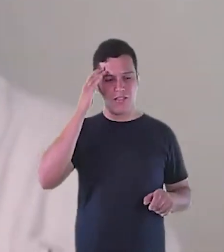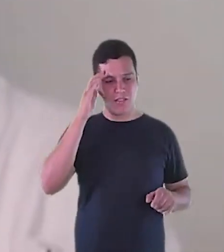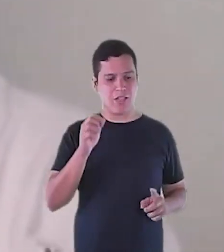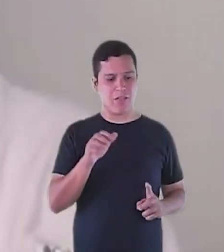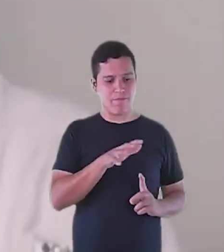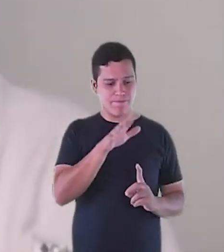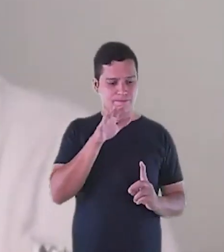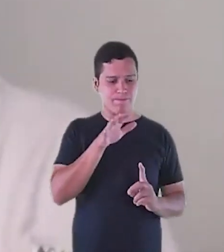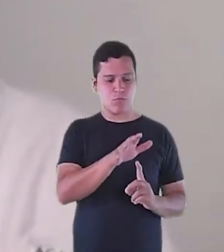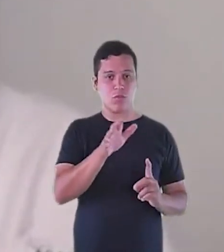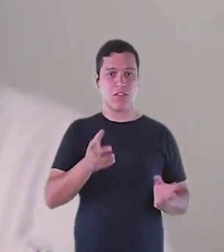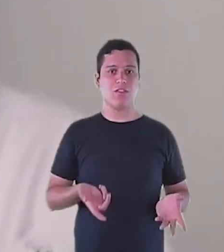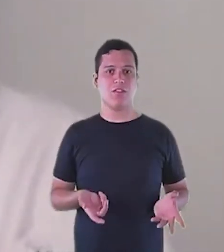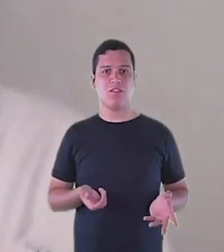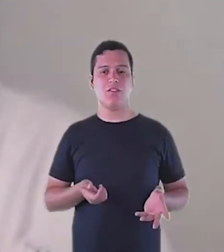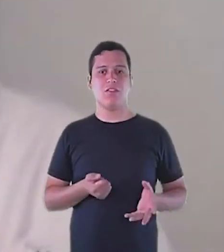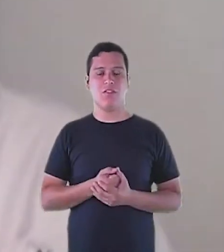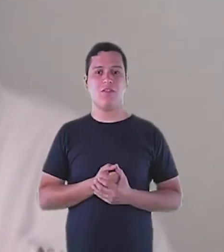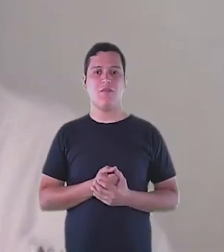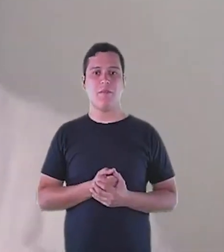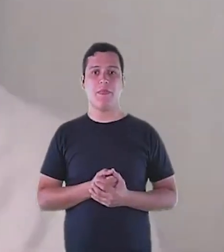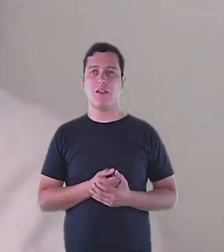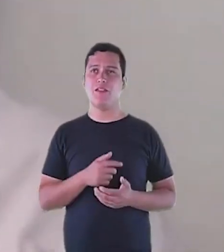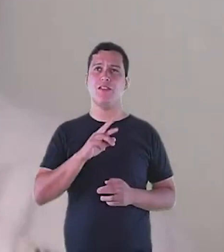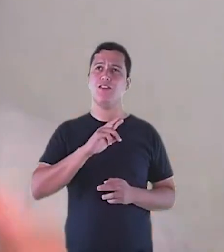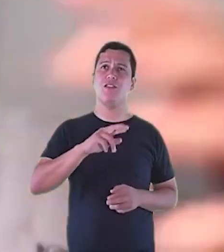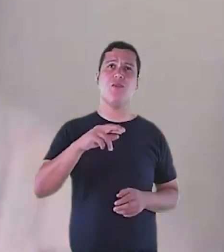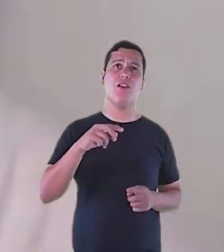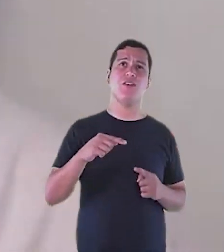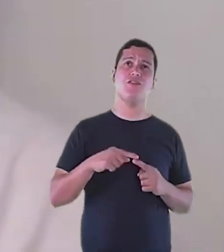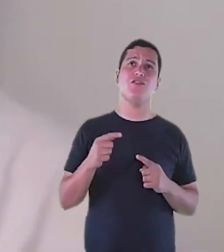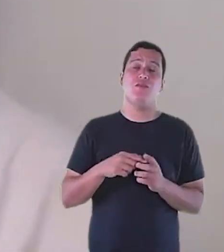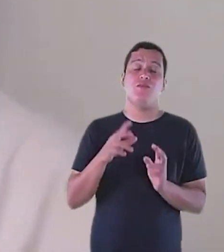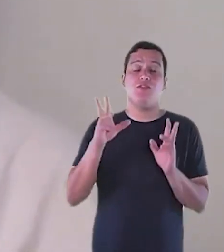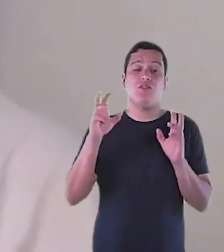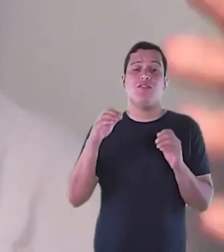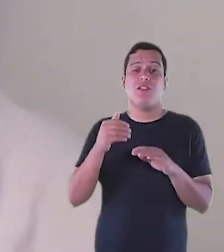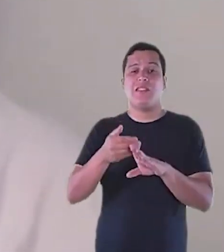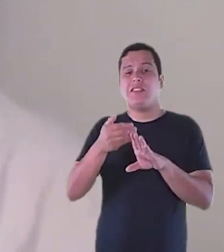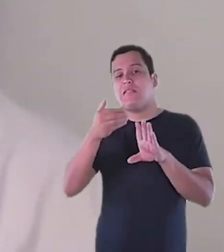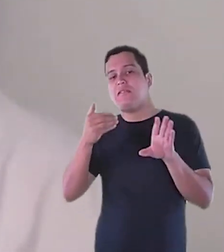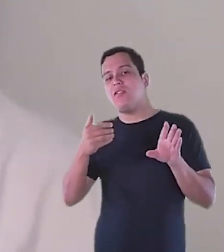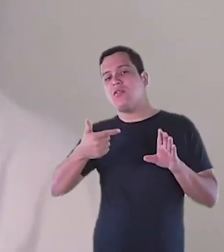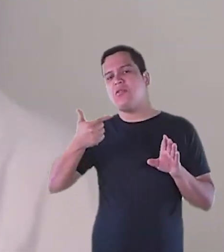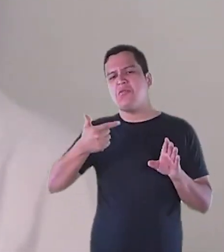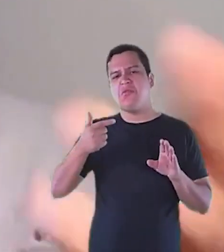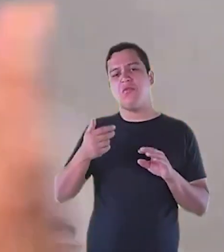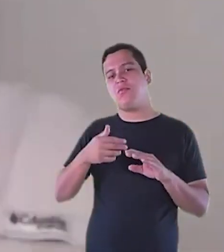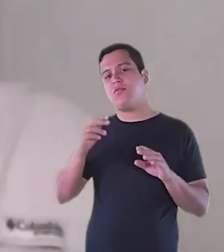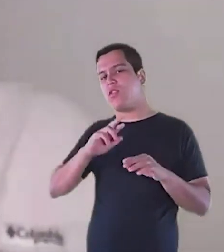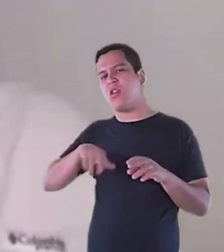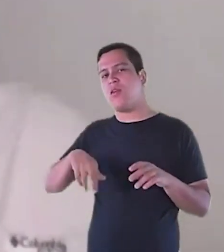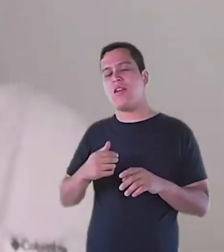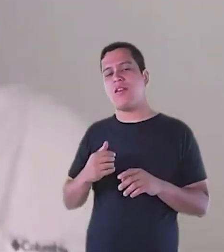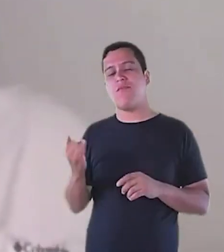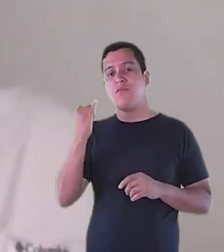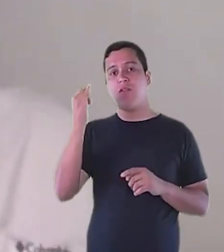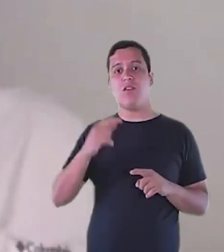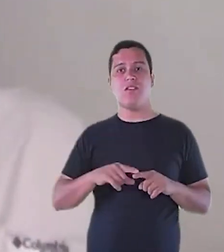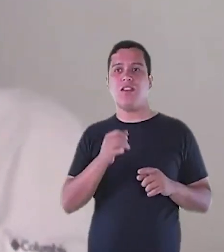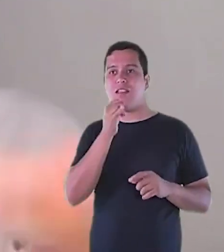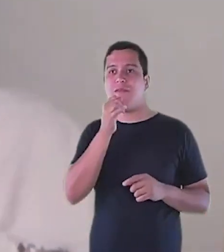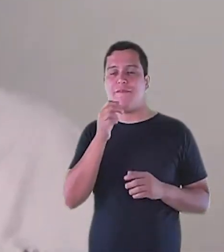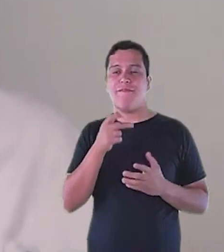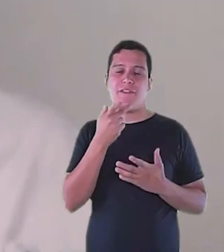tema secundário na eleição, como se o crescimento da economia fosse a coisa mais importante e a questão racial